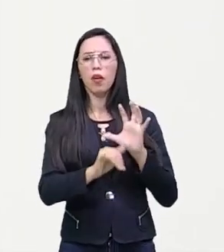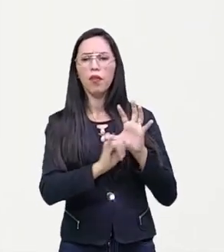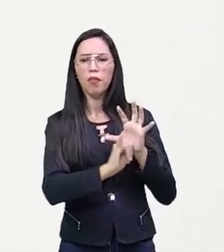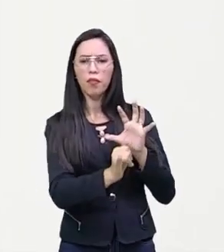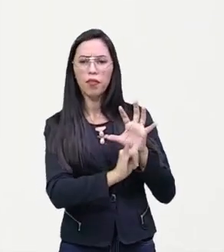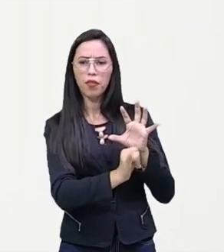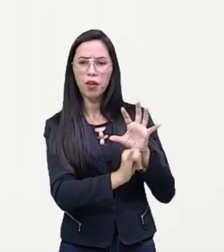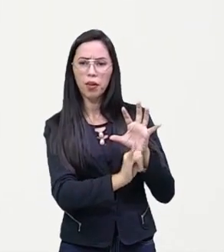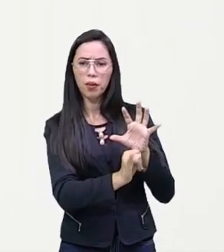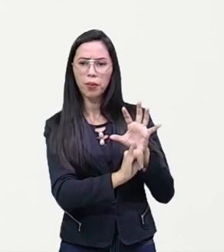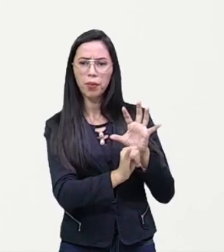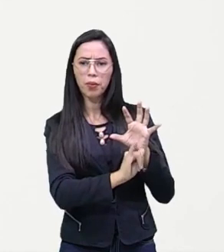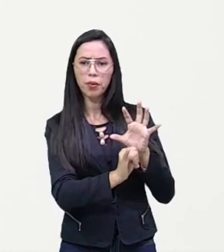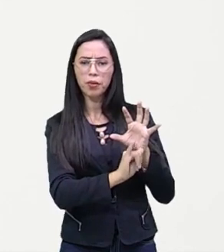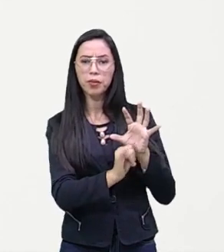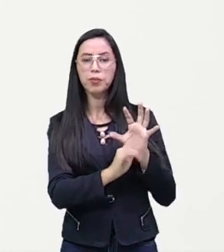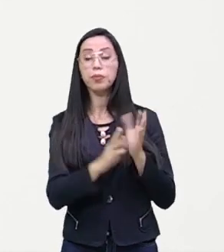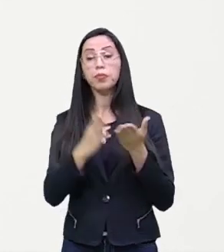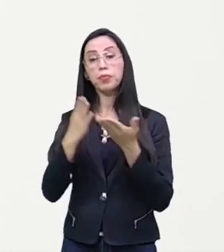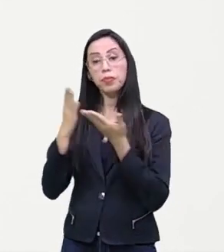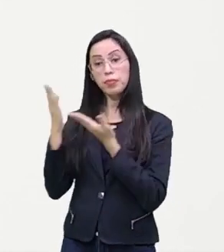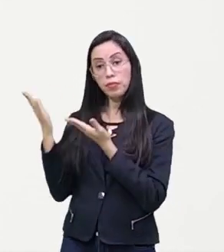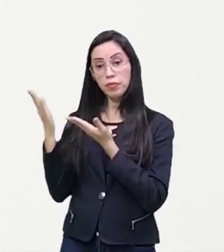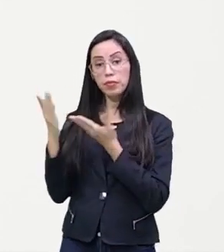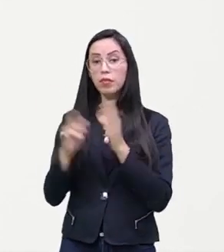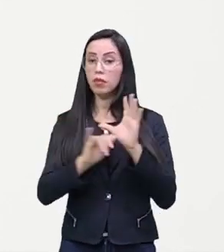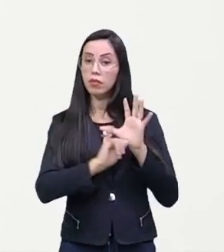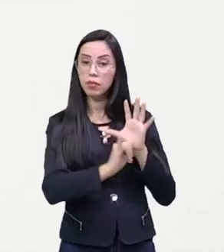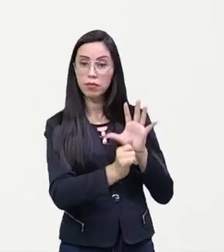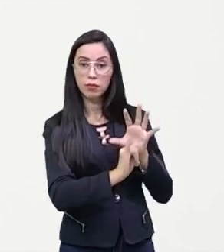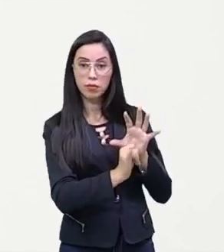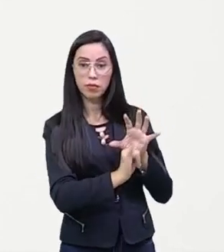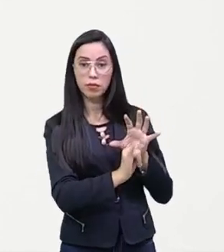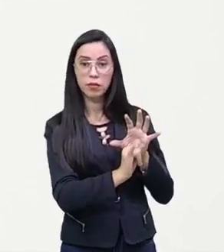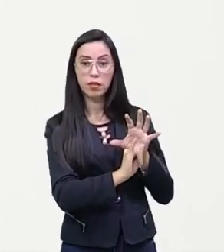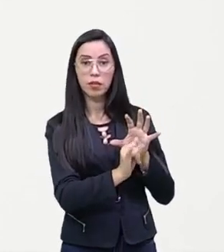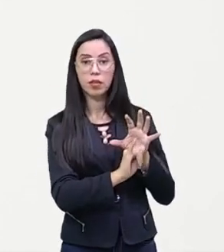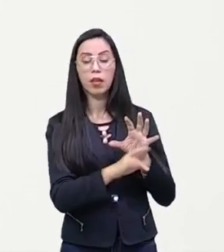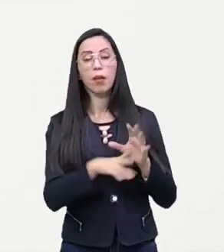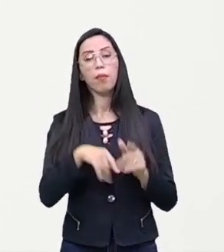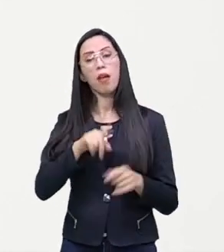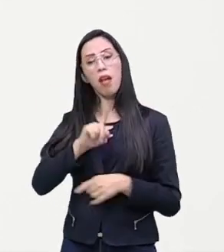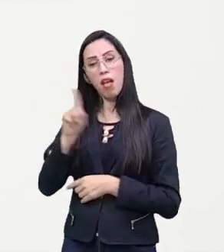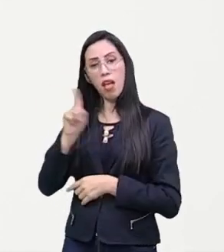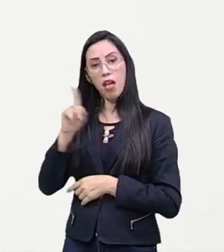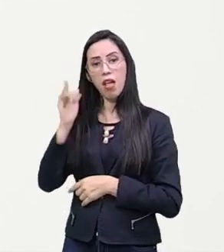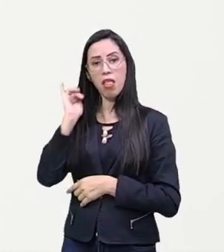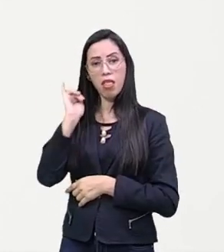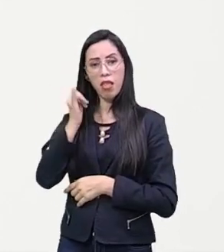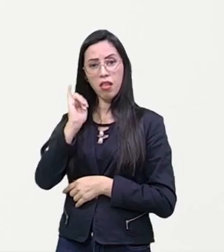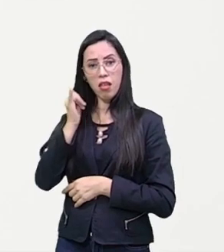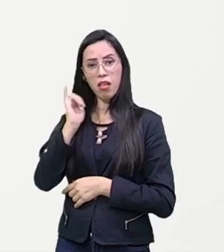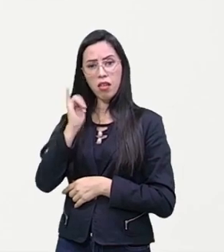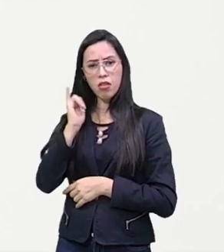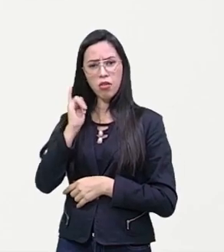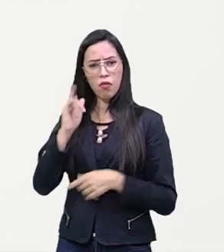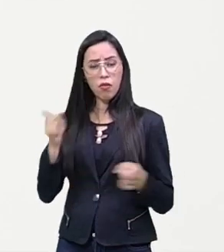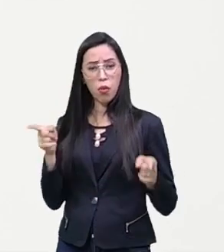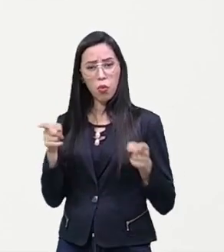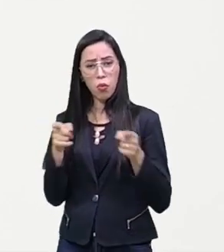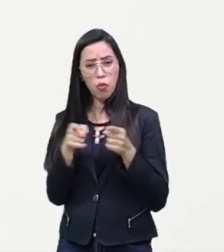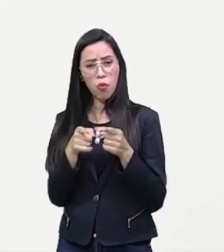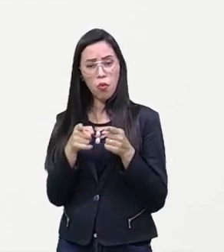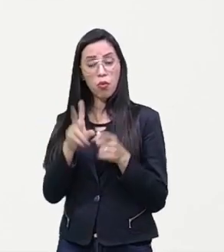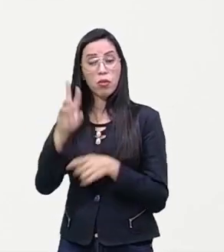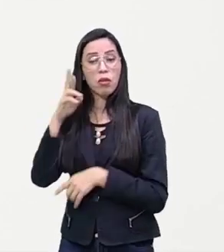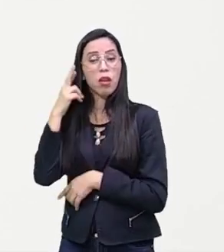Fábula. Olha lá. Que maravilha, né? Fábula. A fábula é uma narrativa, crianças. Ela é curta,